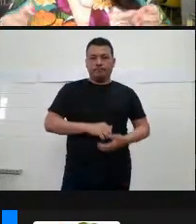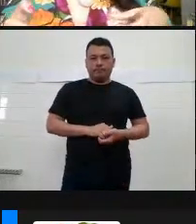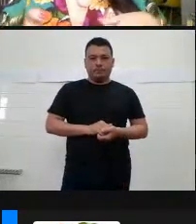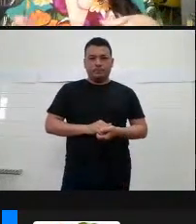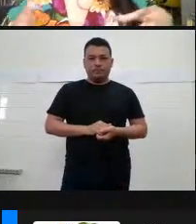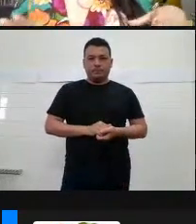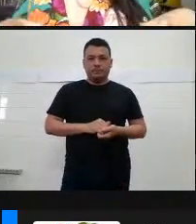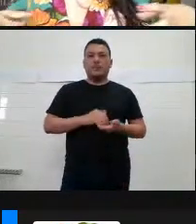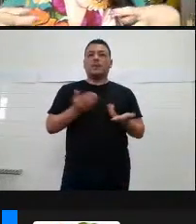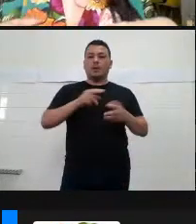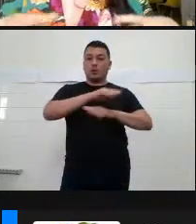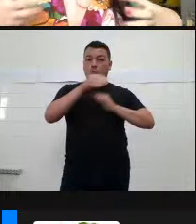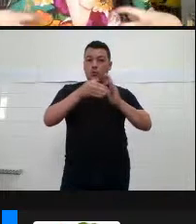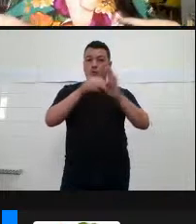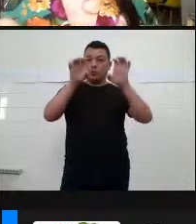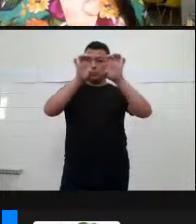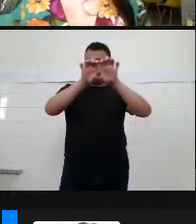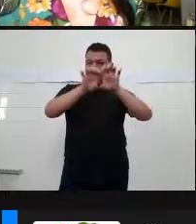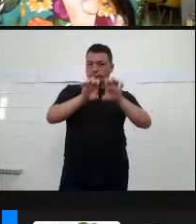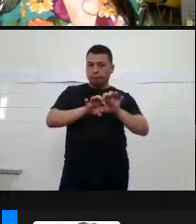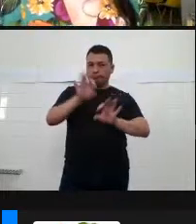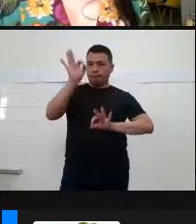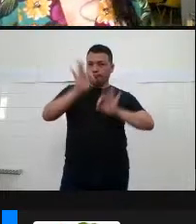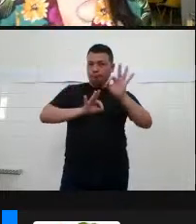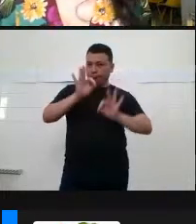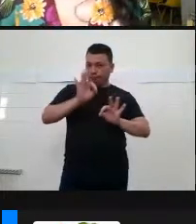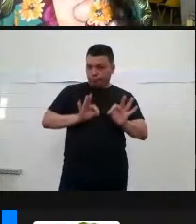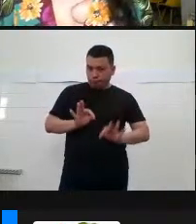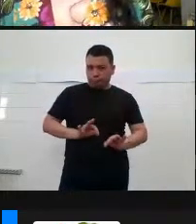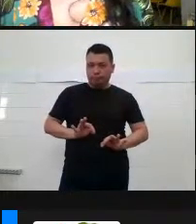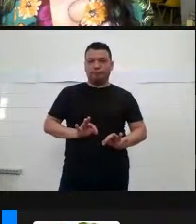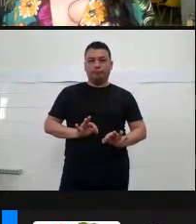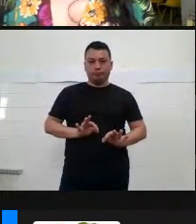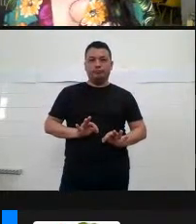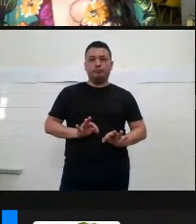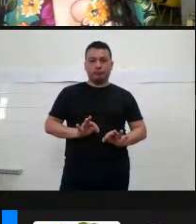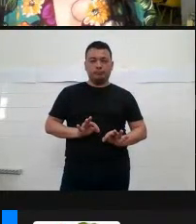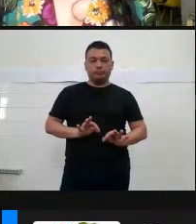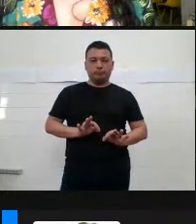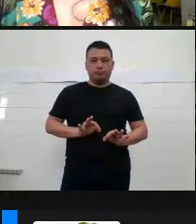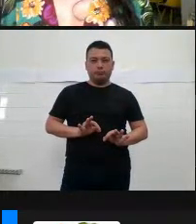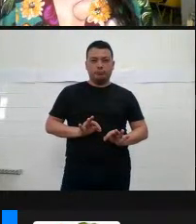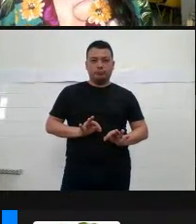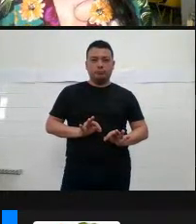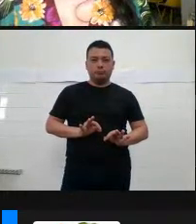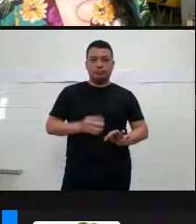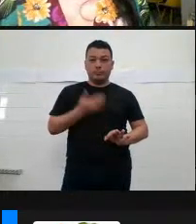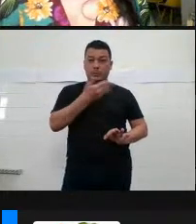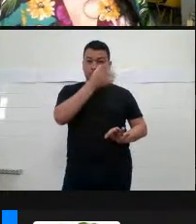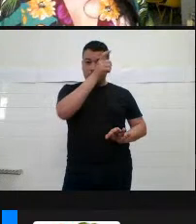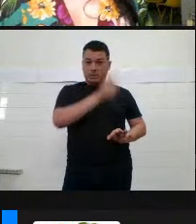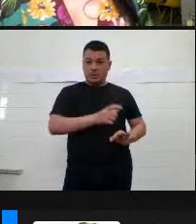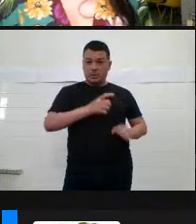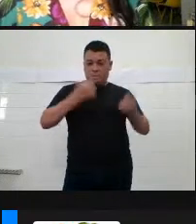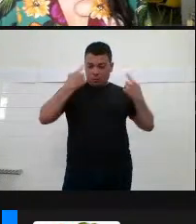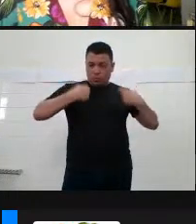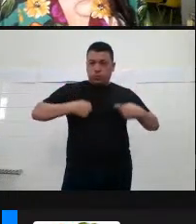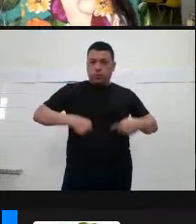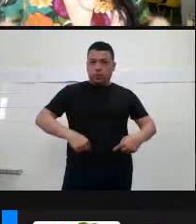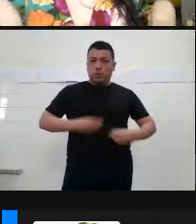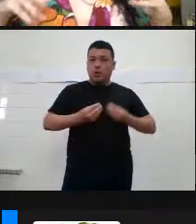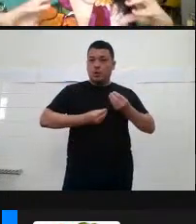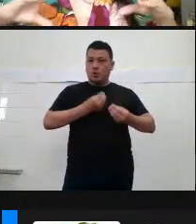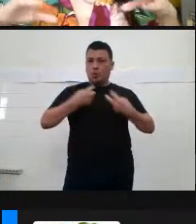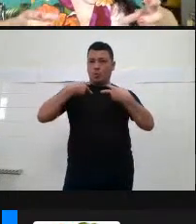a estrutura e a organização da dimensão desse corpo e como ele vai ser